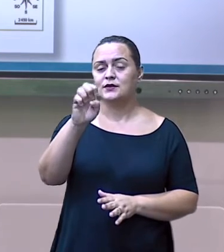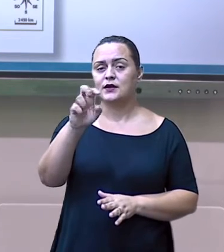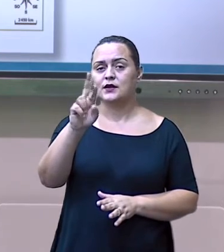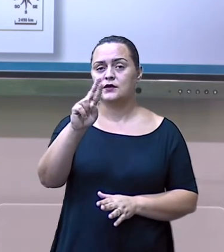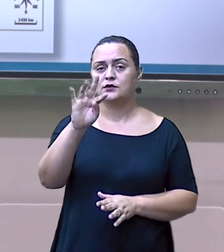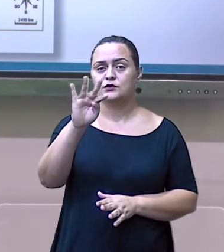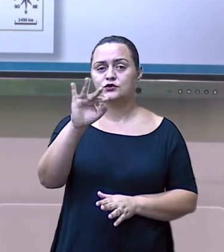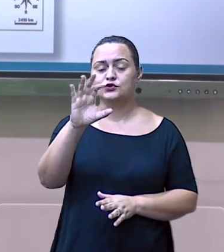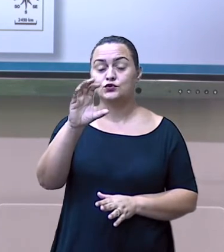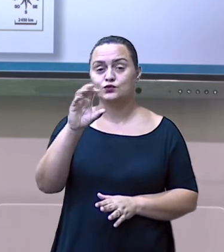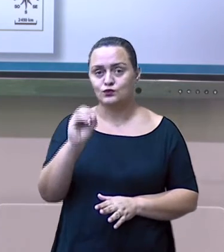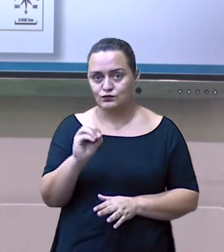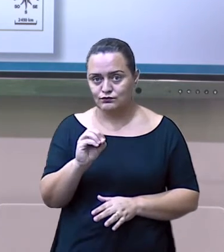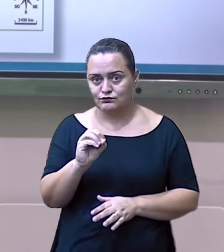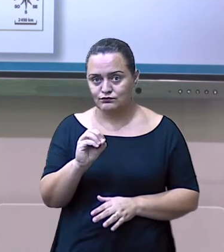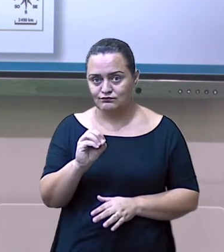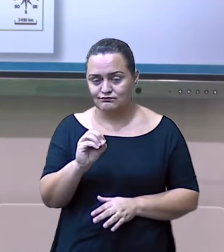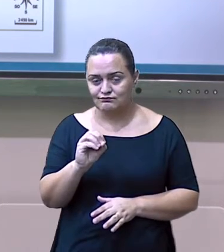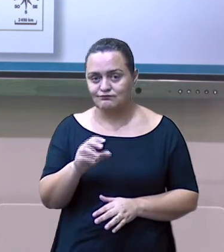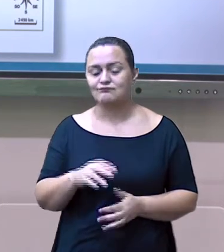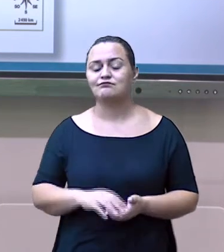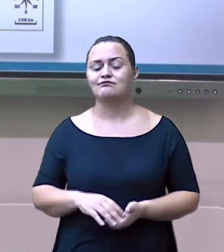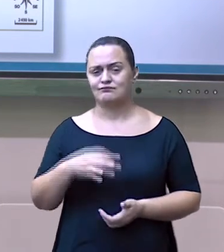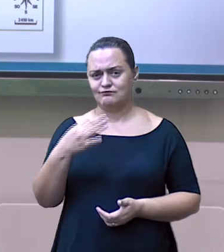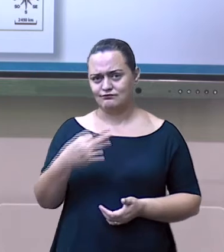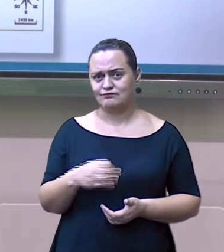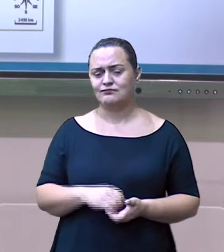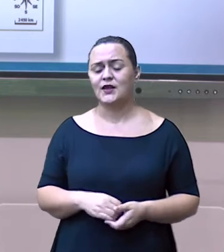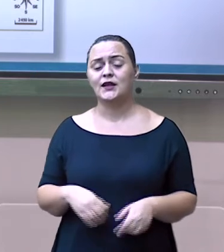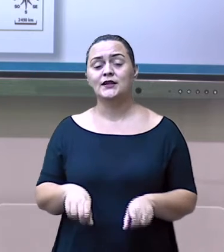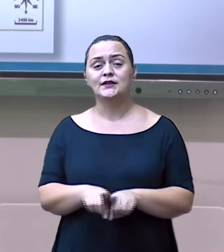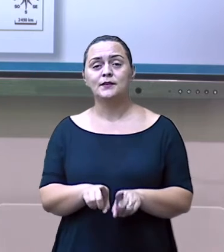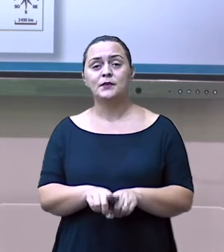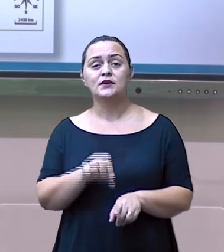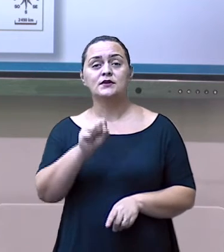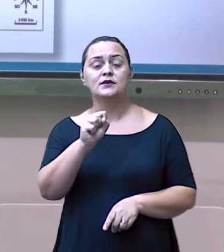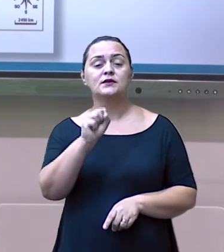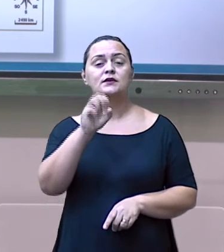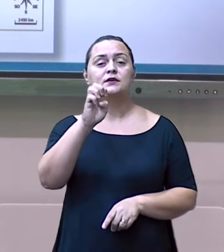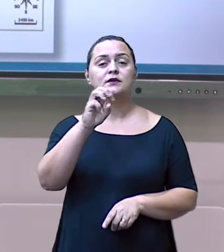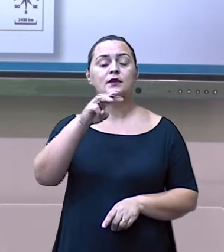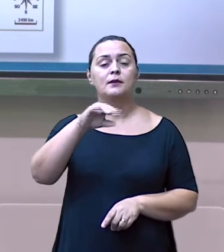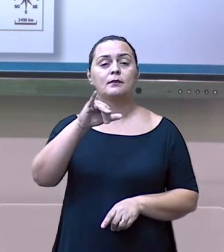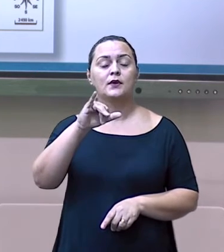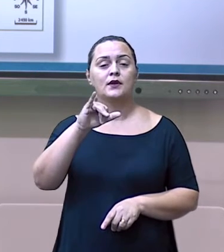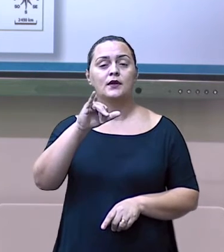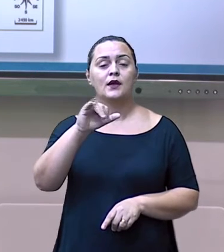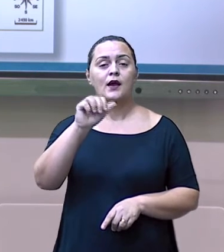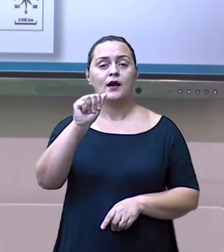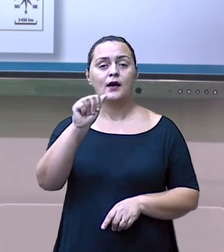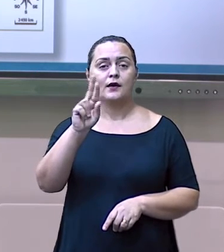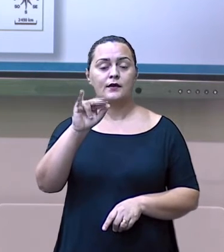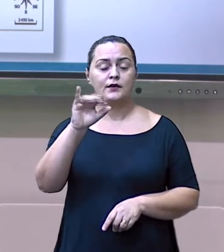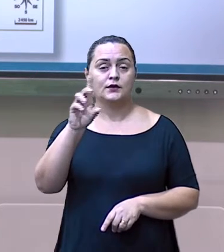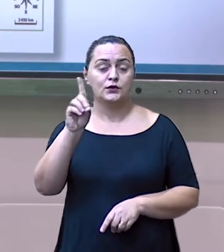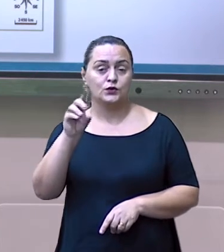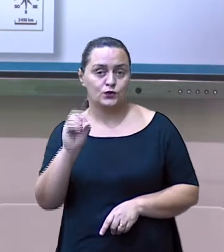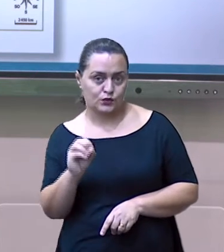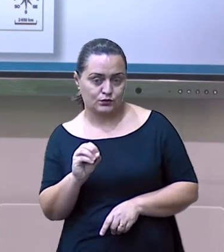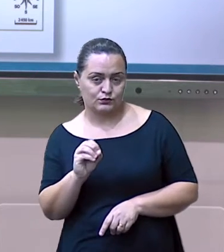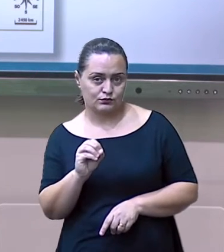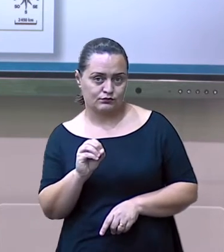Nós temos semiárido no Nordeste brasileiro, que semiárido é